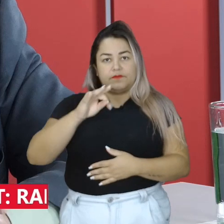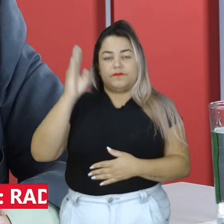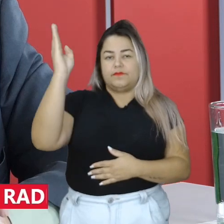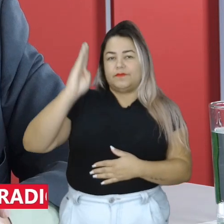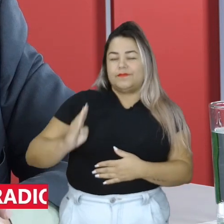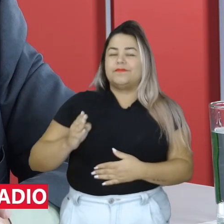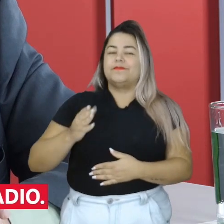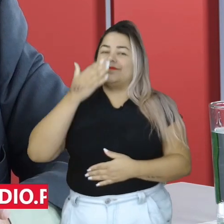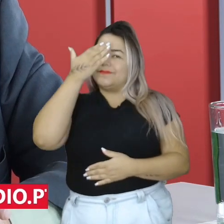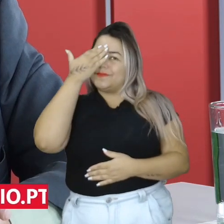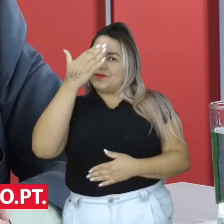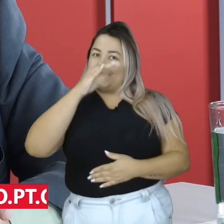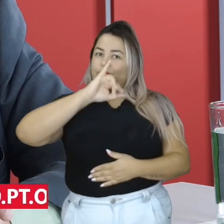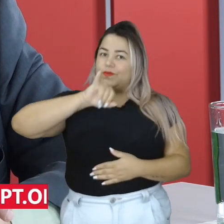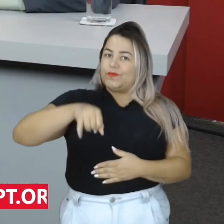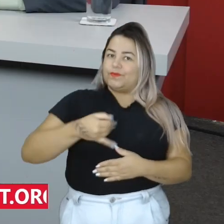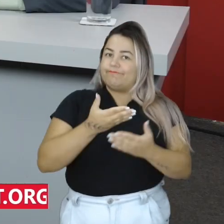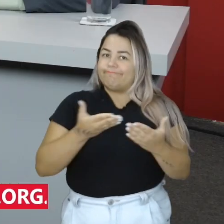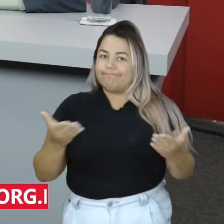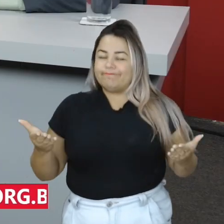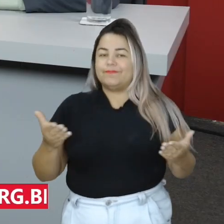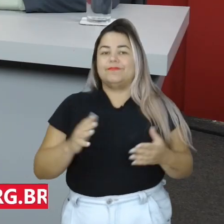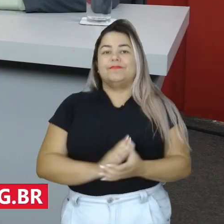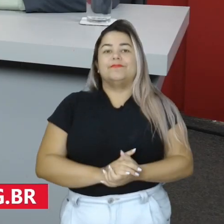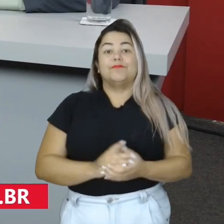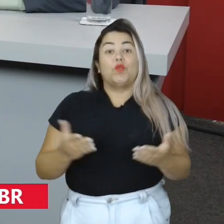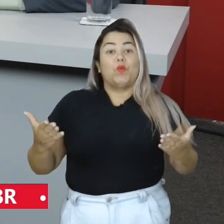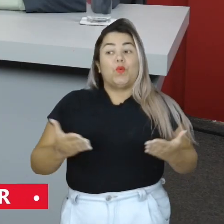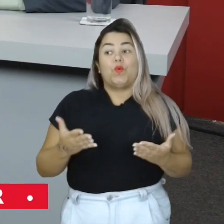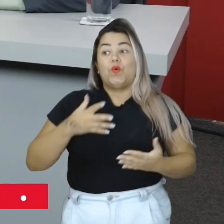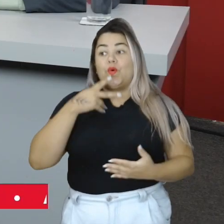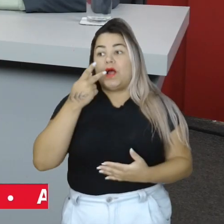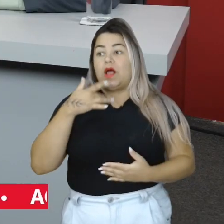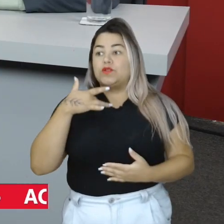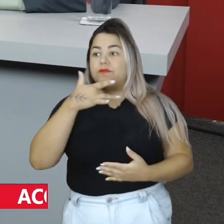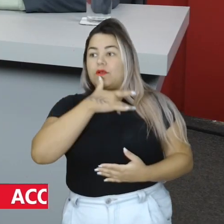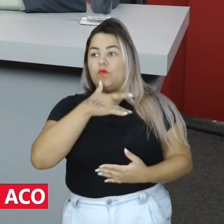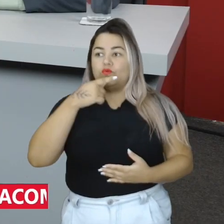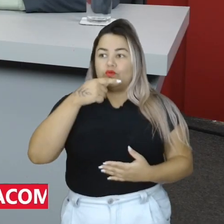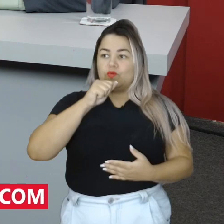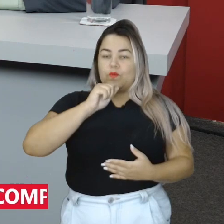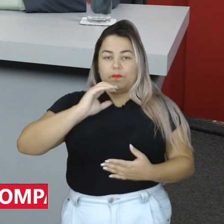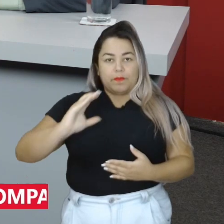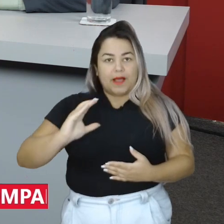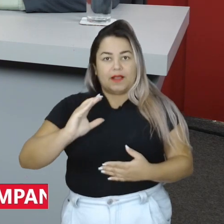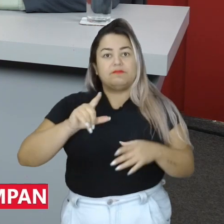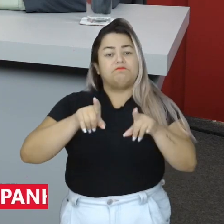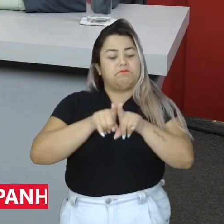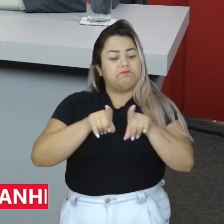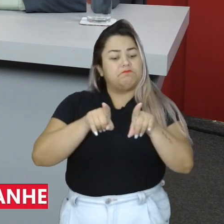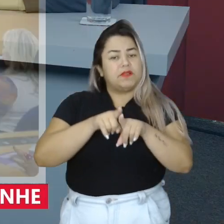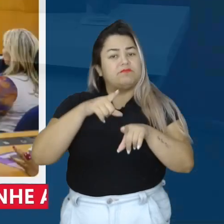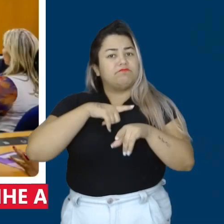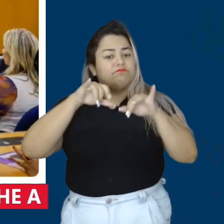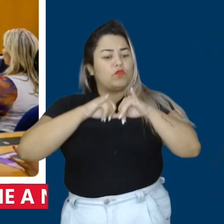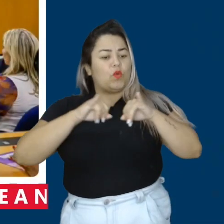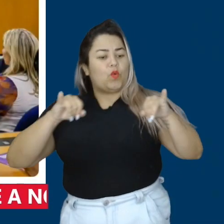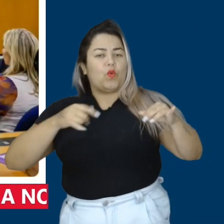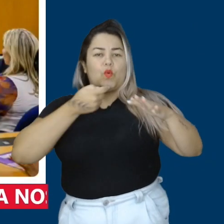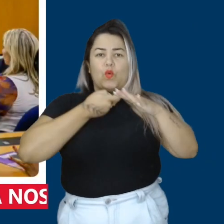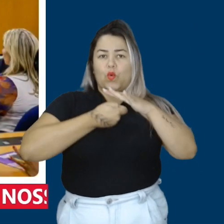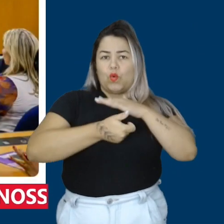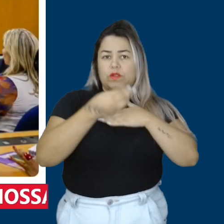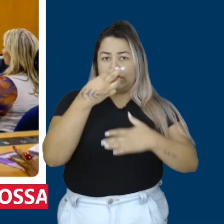agradeço a oportunidade de estar aqui com vocês. A gente vai hoje falar de saúde no PAC, né? Que a gente teve esse anúncio de investimentos de